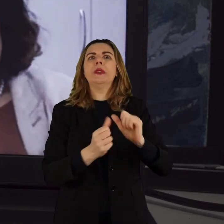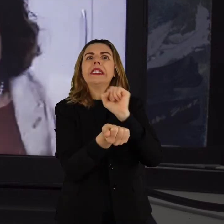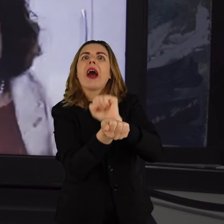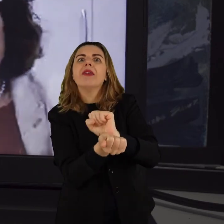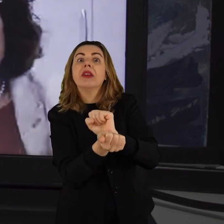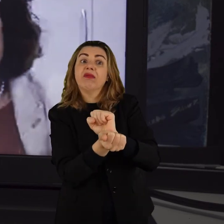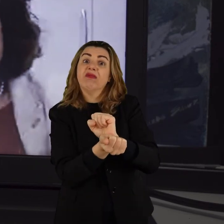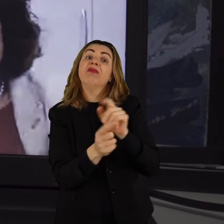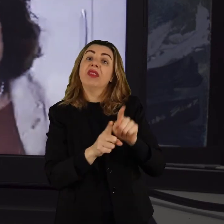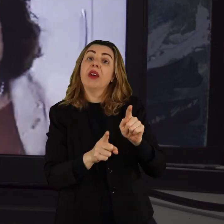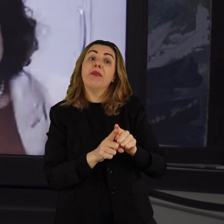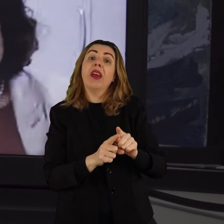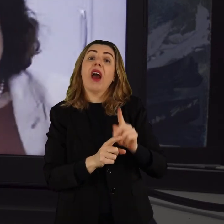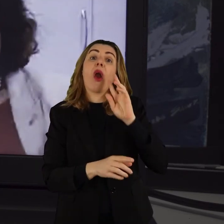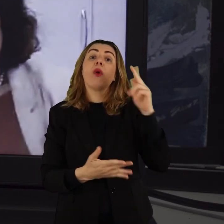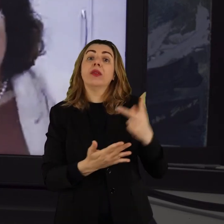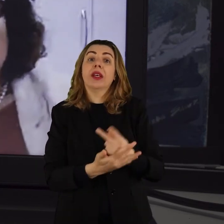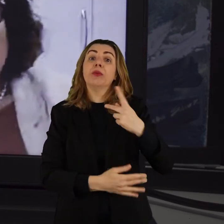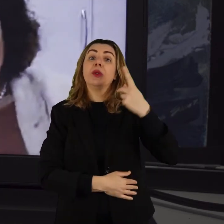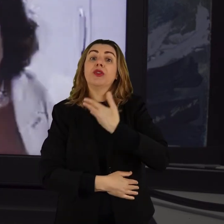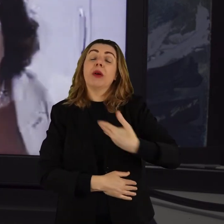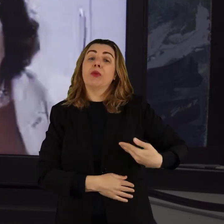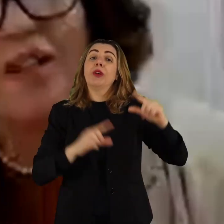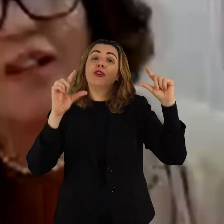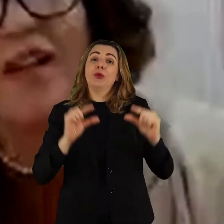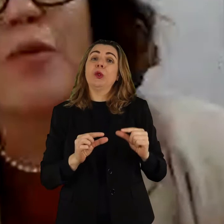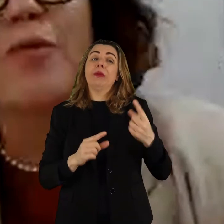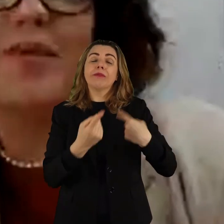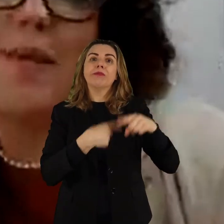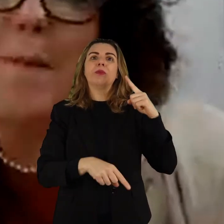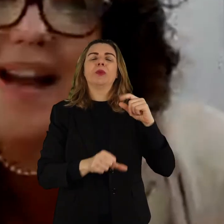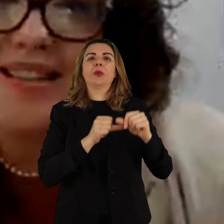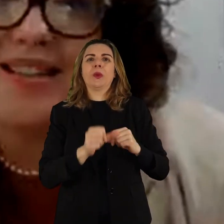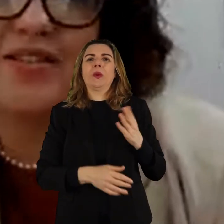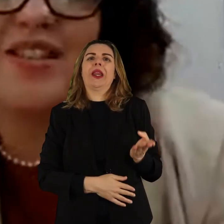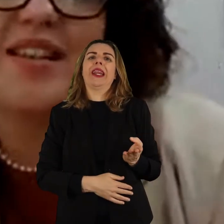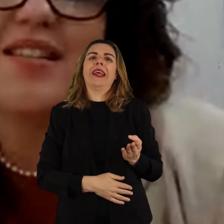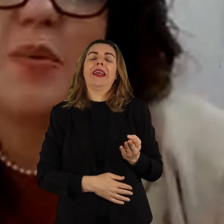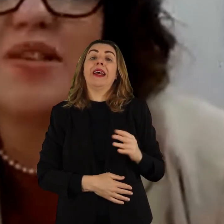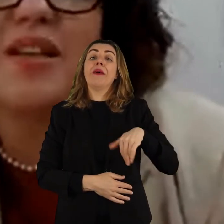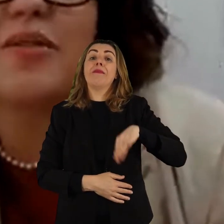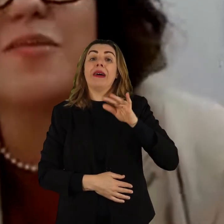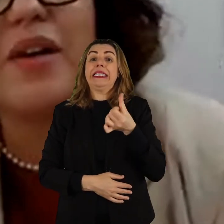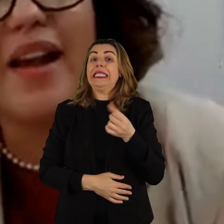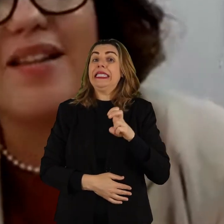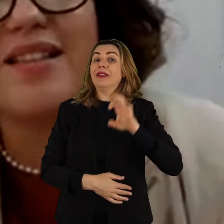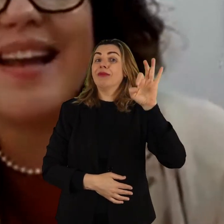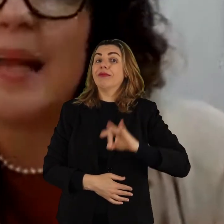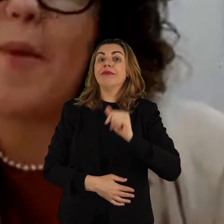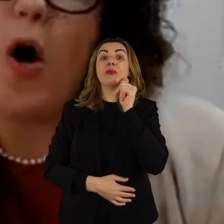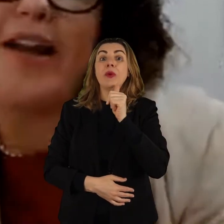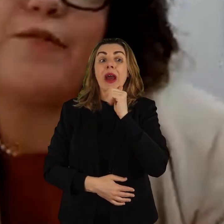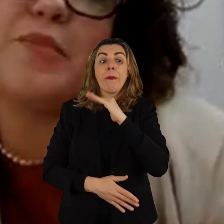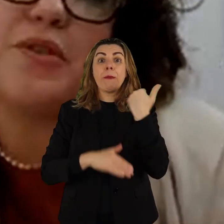isso, diminui também as políticas públicas para mudar esses dados. Mais de 65% das mulheres